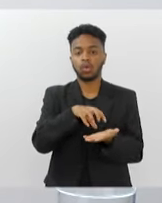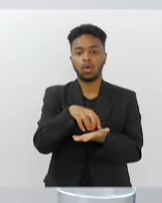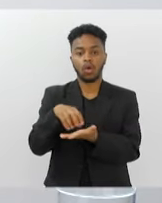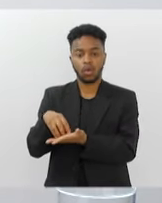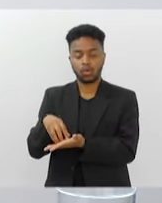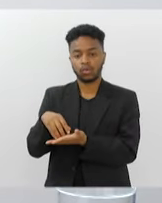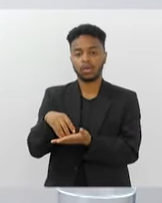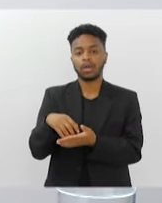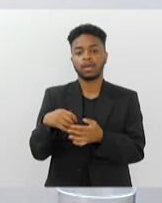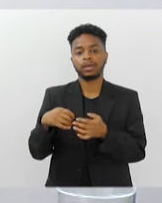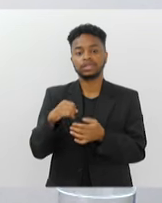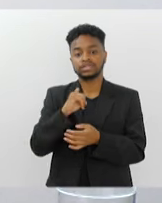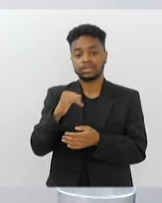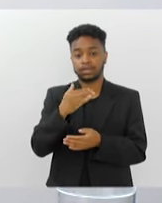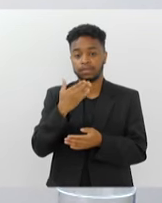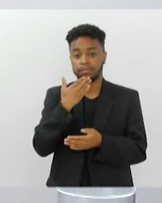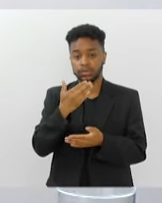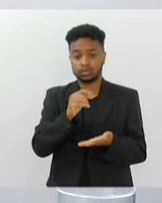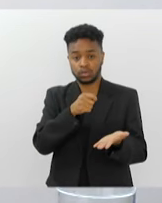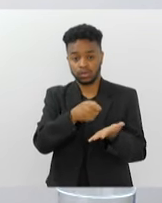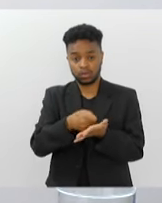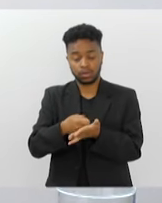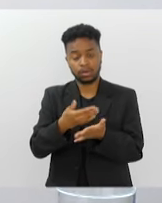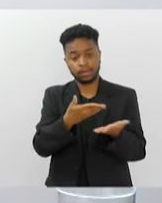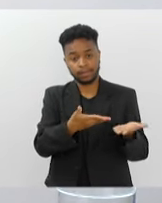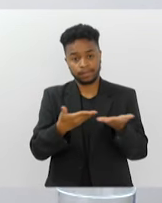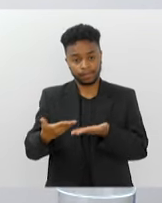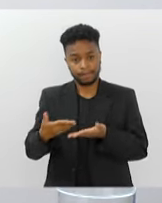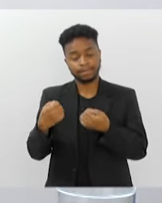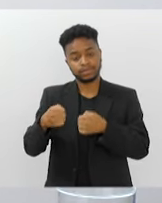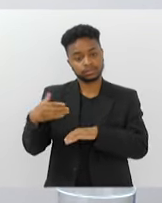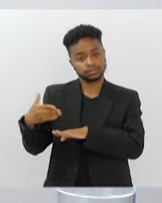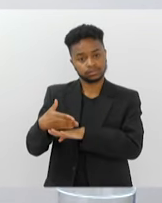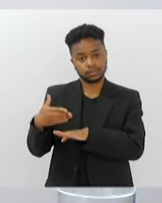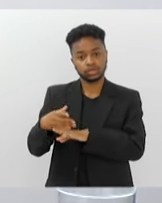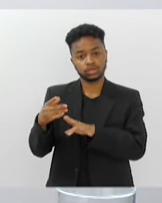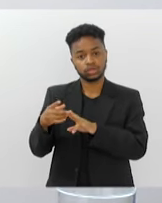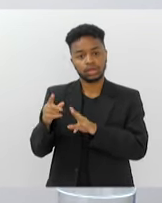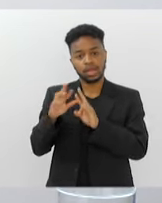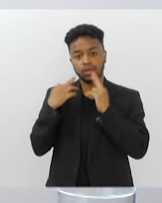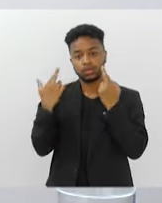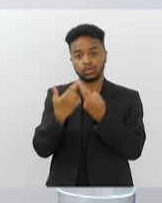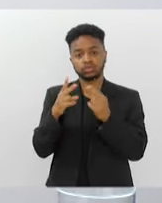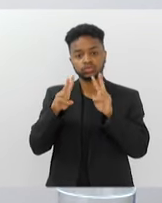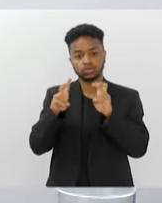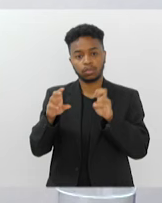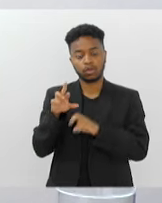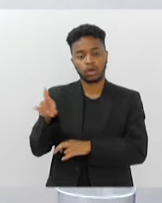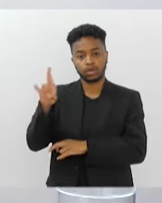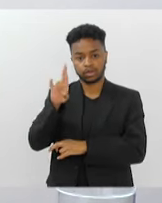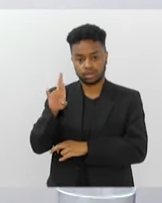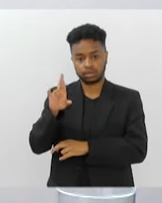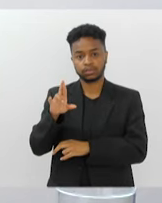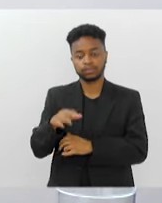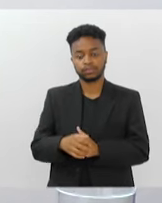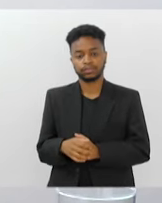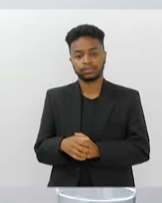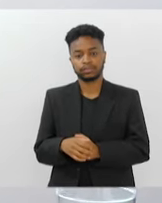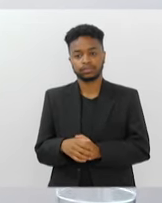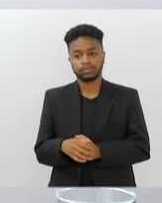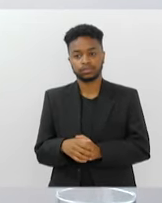comparecer à reunião geral sobre as atividades do Poder Executivo no roen rio ele determinando que os órgãos compareçam conforme